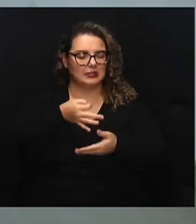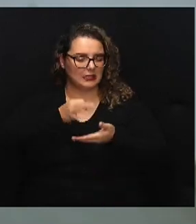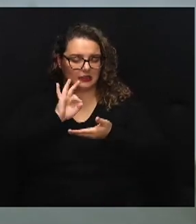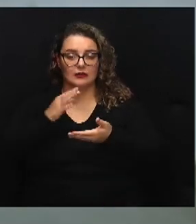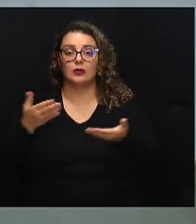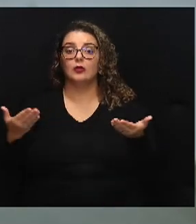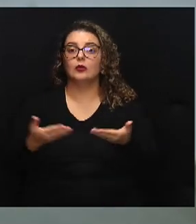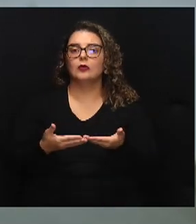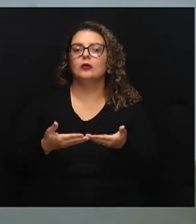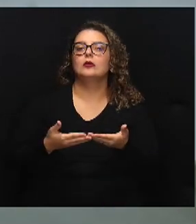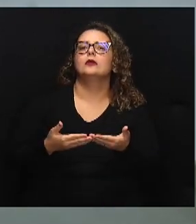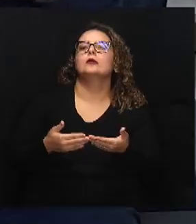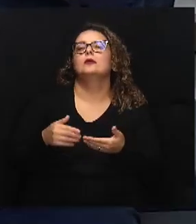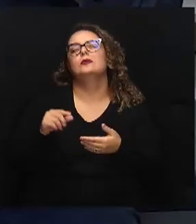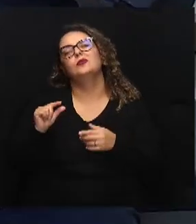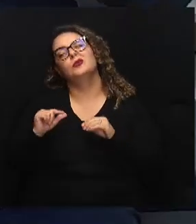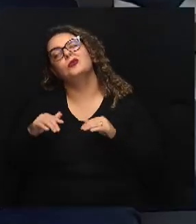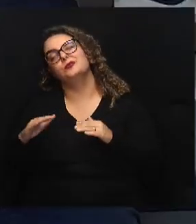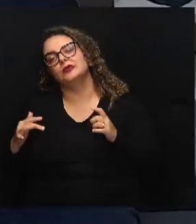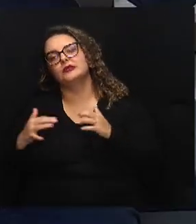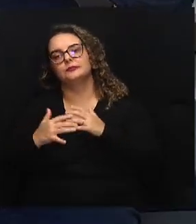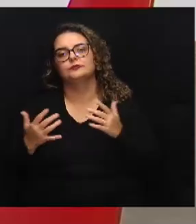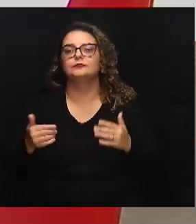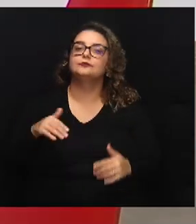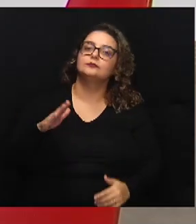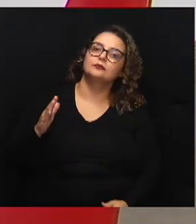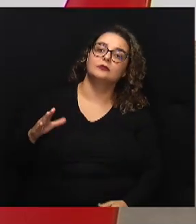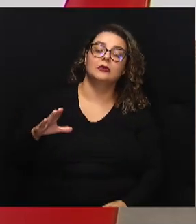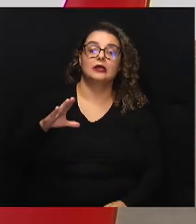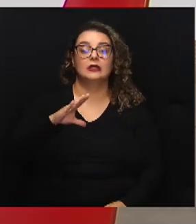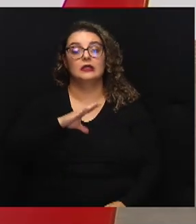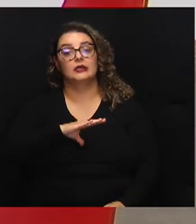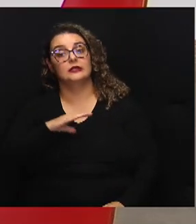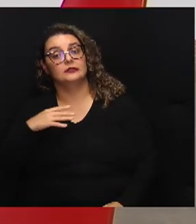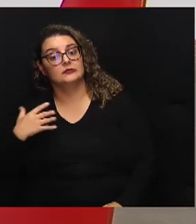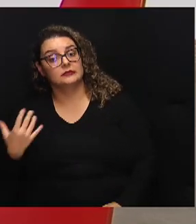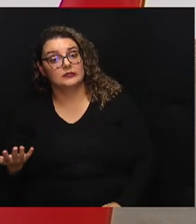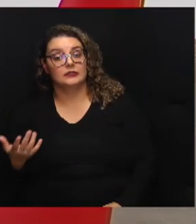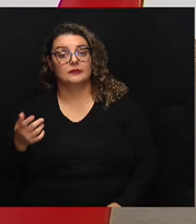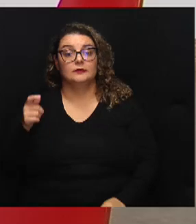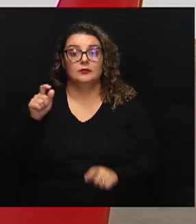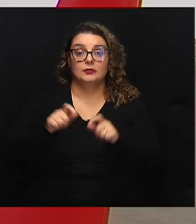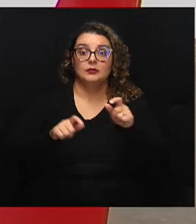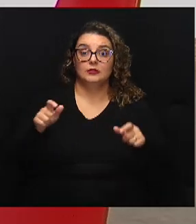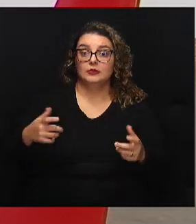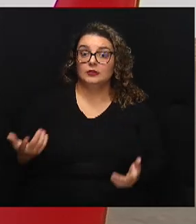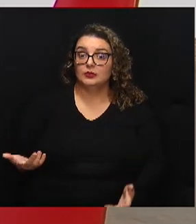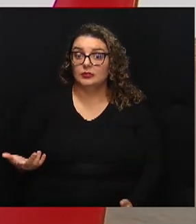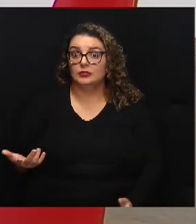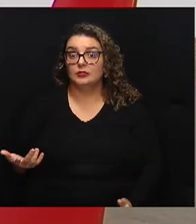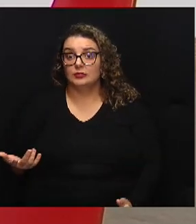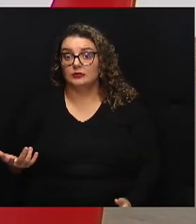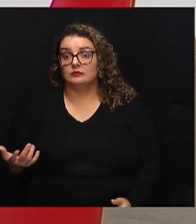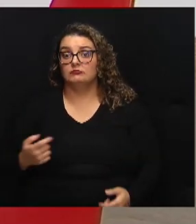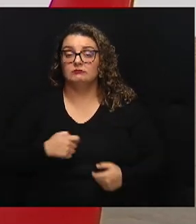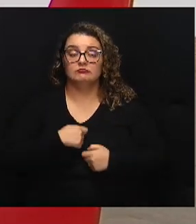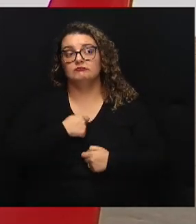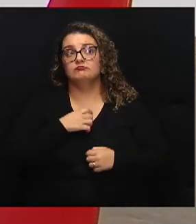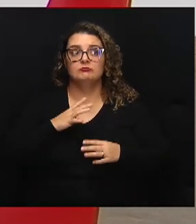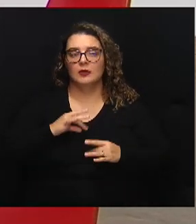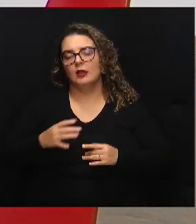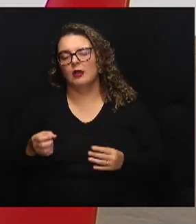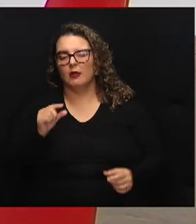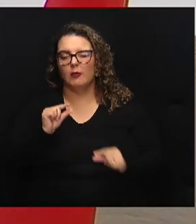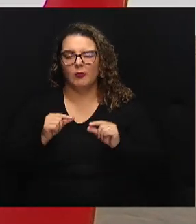eu já fico um pouco mais urbano, então minhas figuras hoje são mais da cidade, são figuras mais, um pouco mais